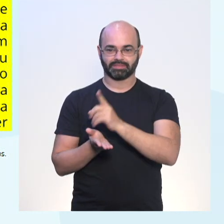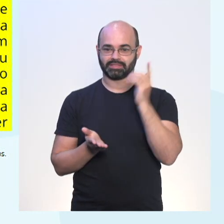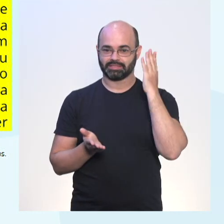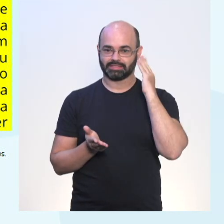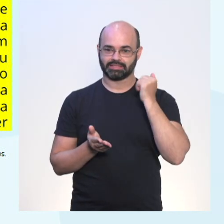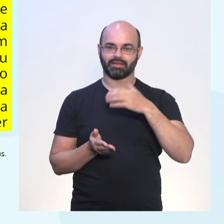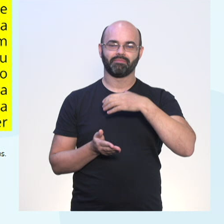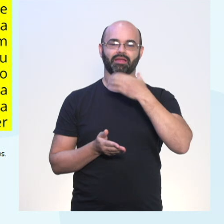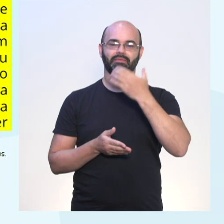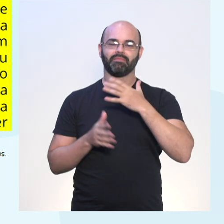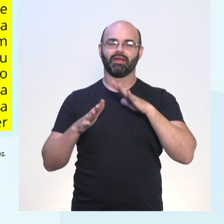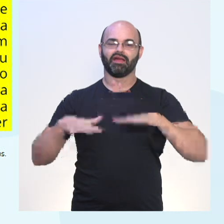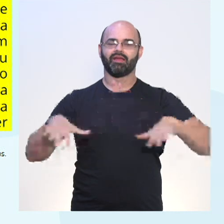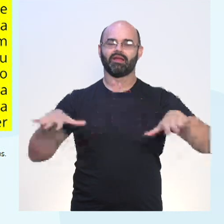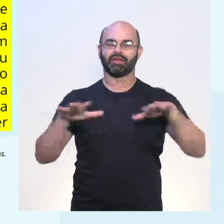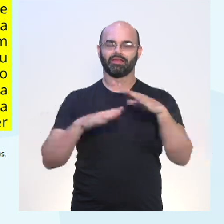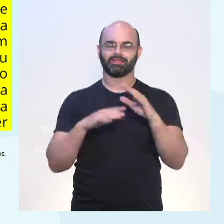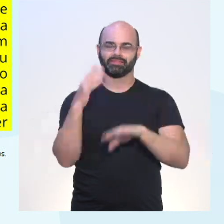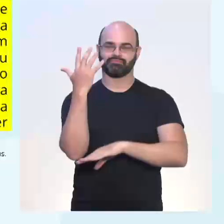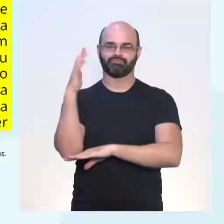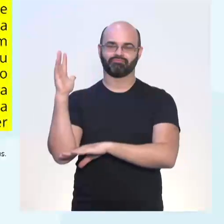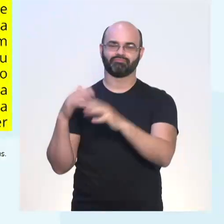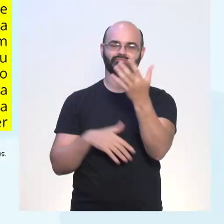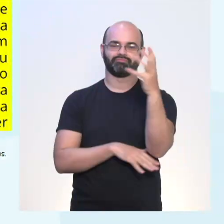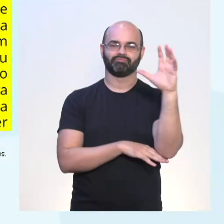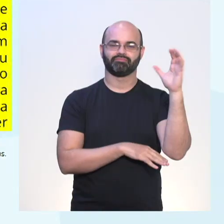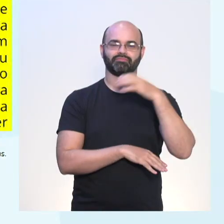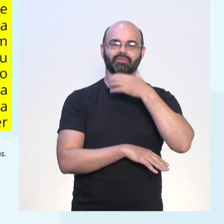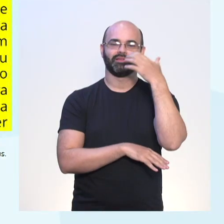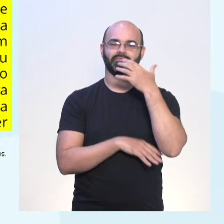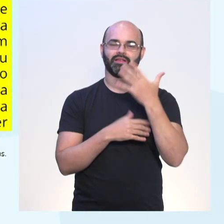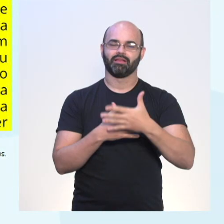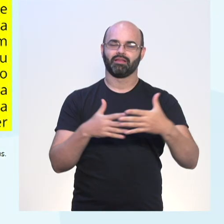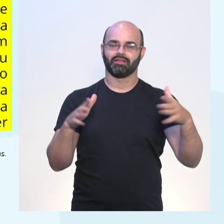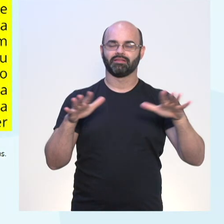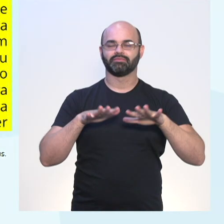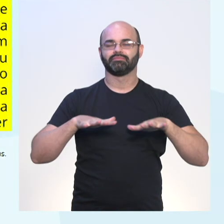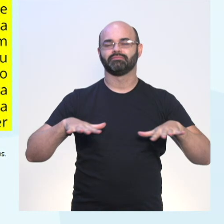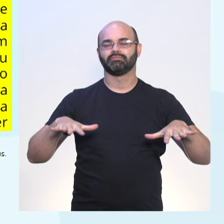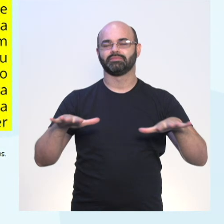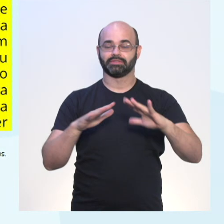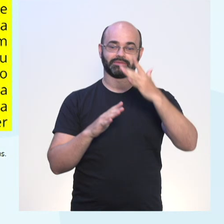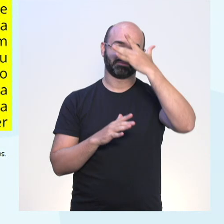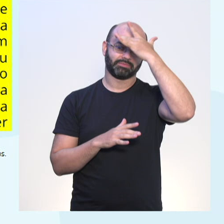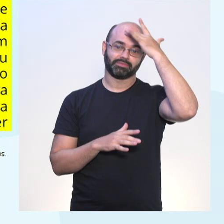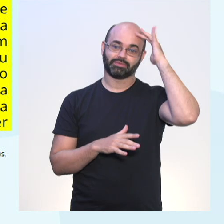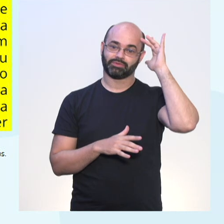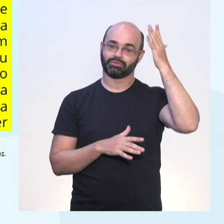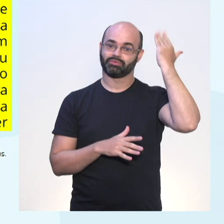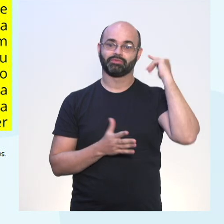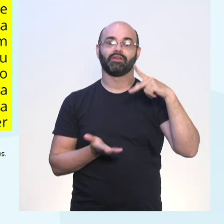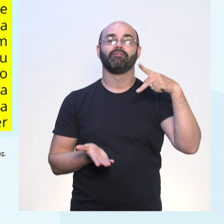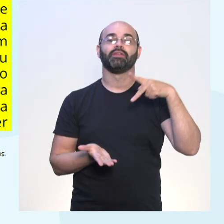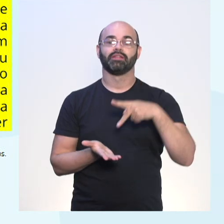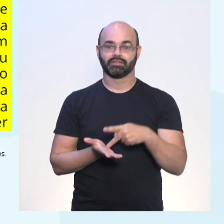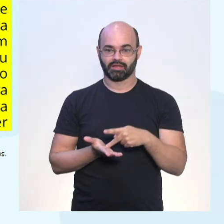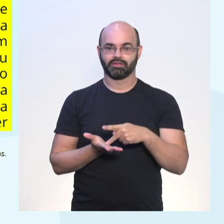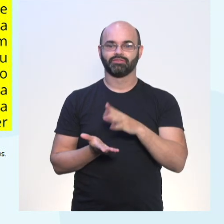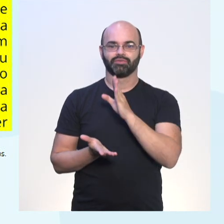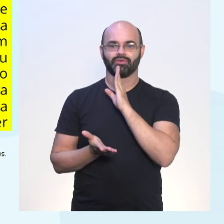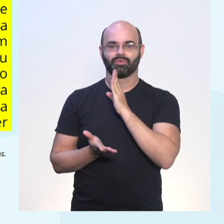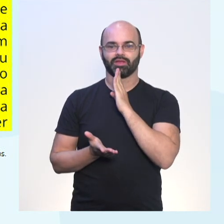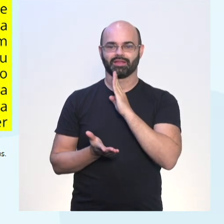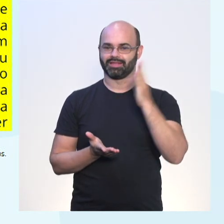que o paraíso era aquele momento em que a raça humana conhecia a verdade das